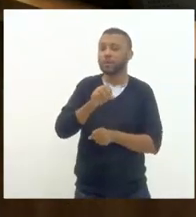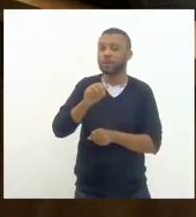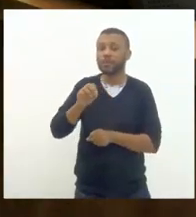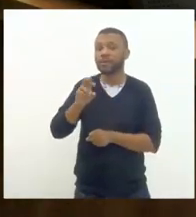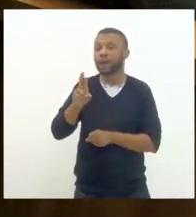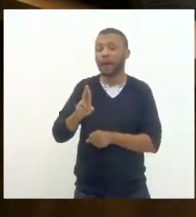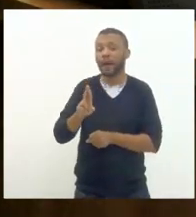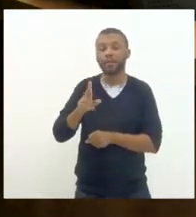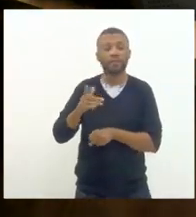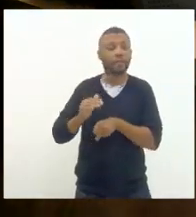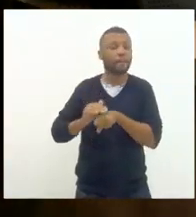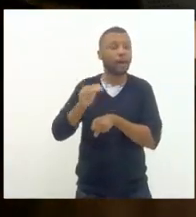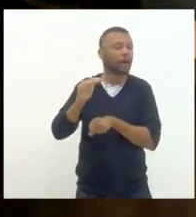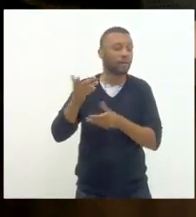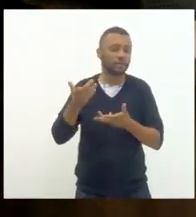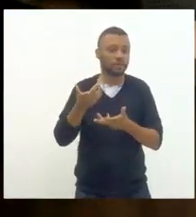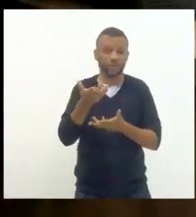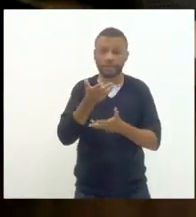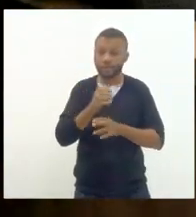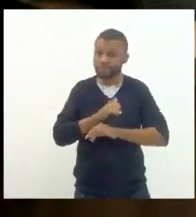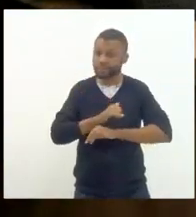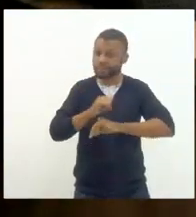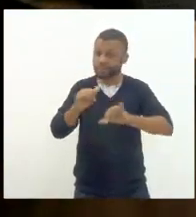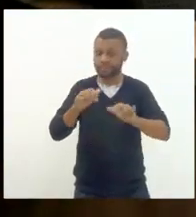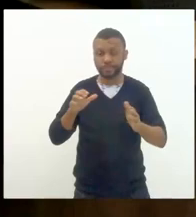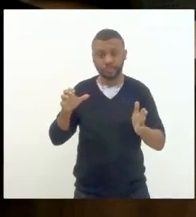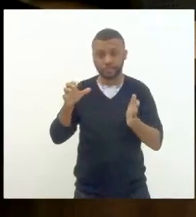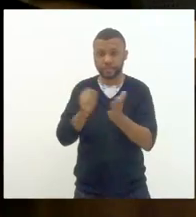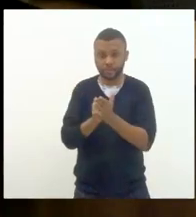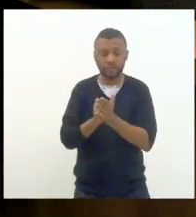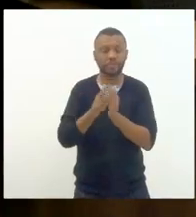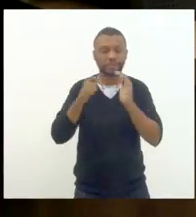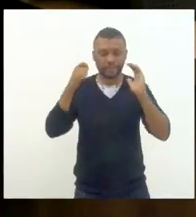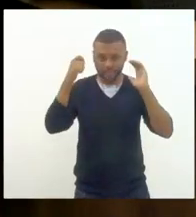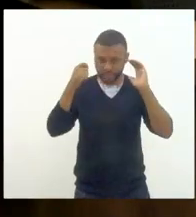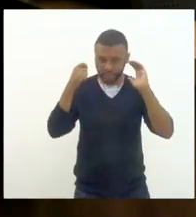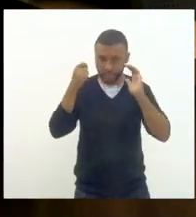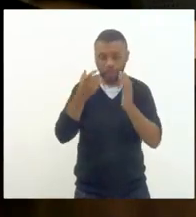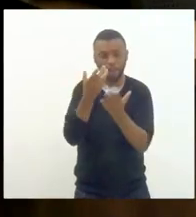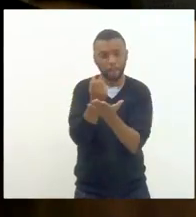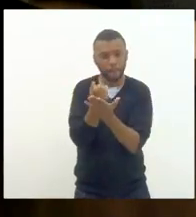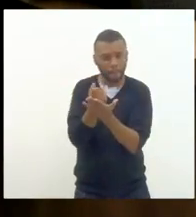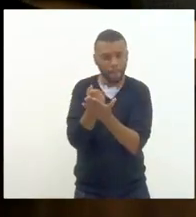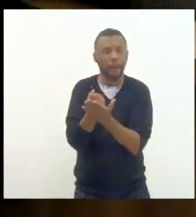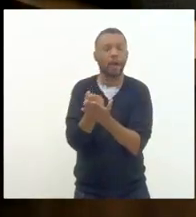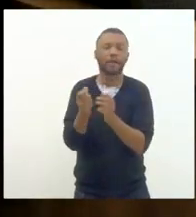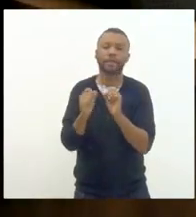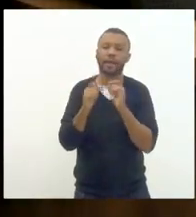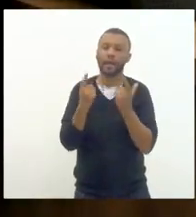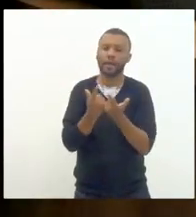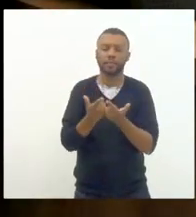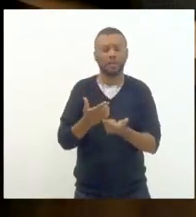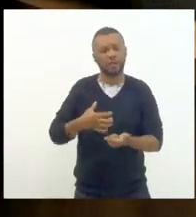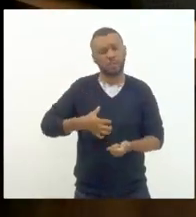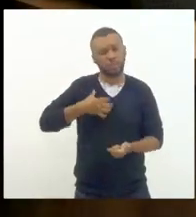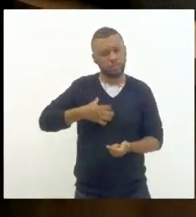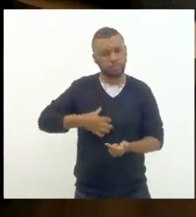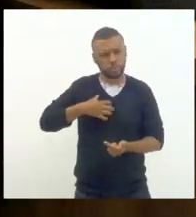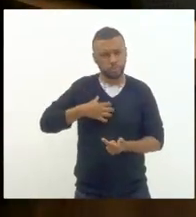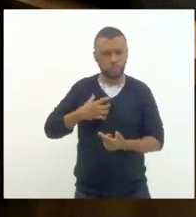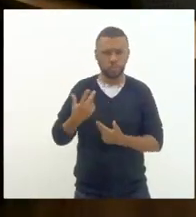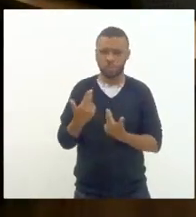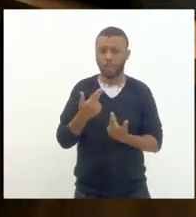quero deixar aqui registrada nos anais da casa a minha indignação como presidenta da Comissão do